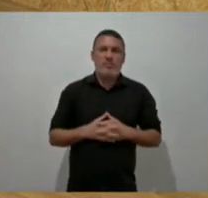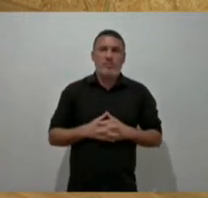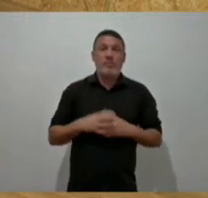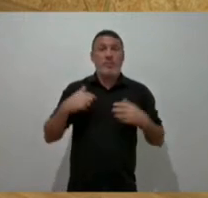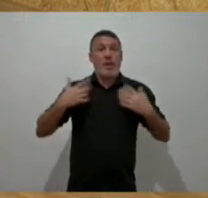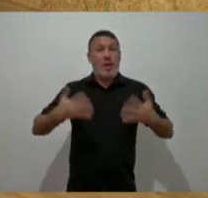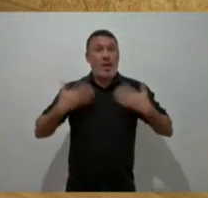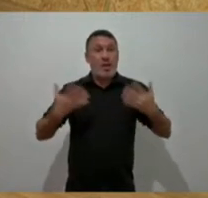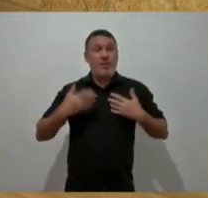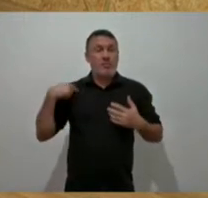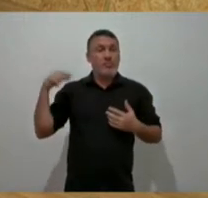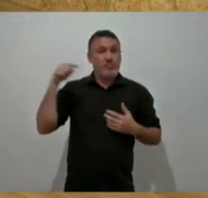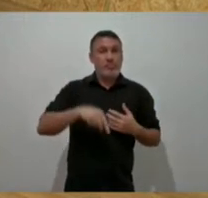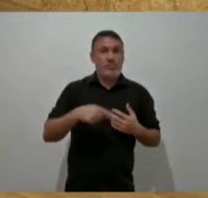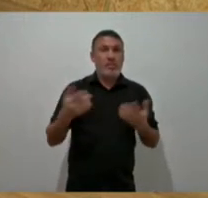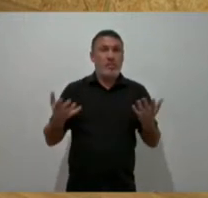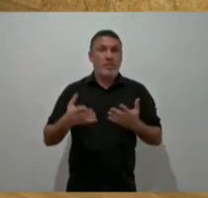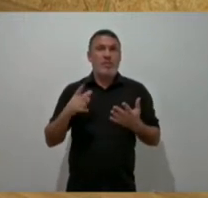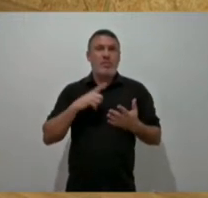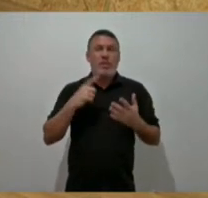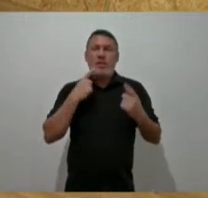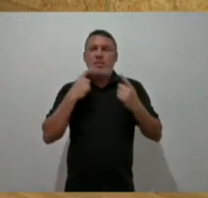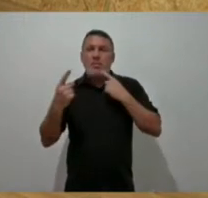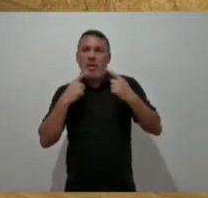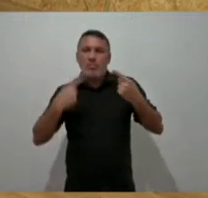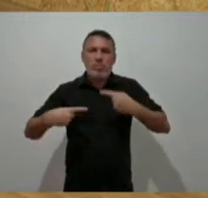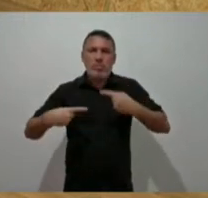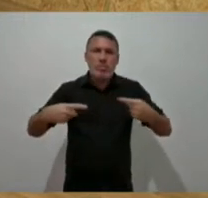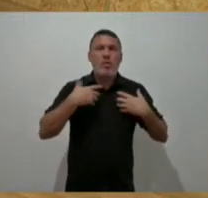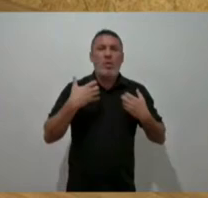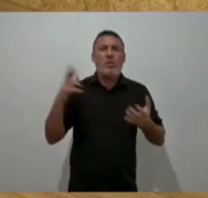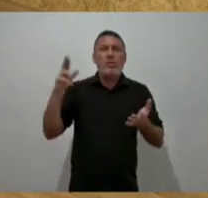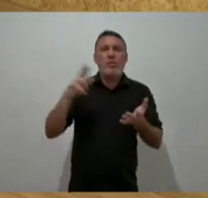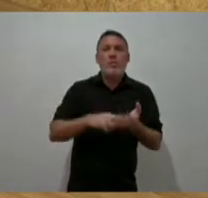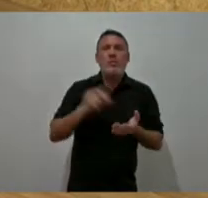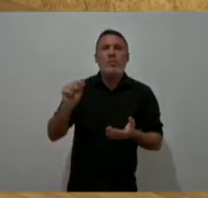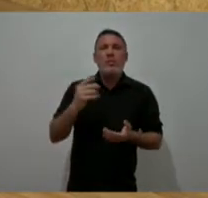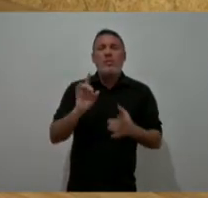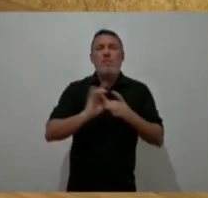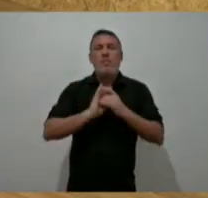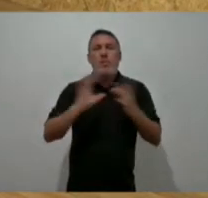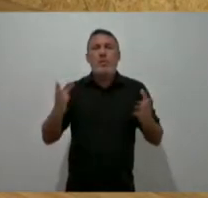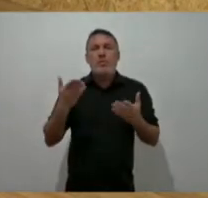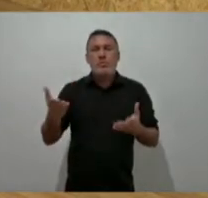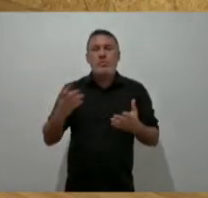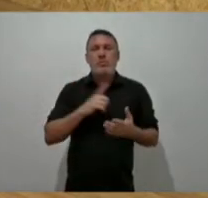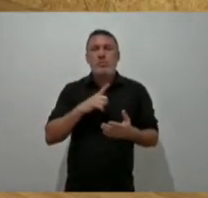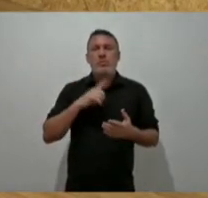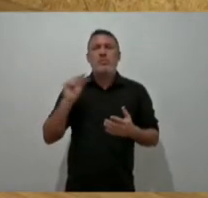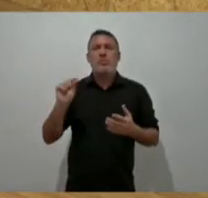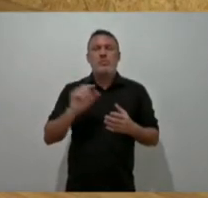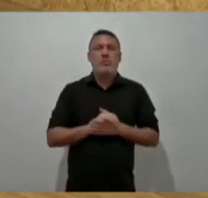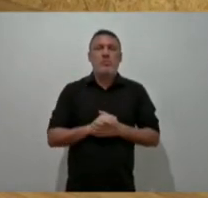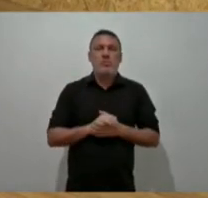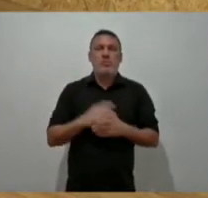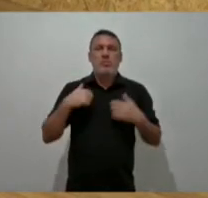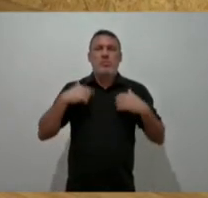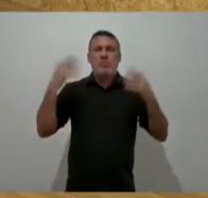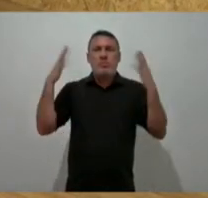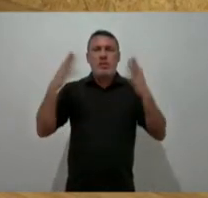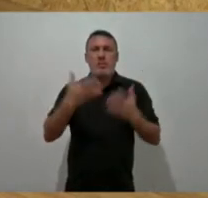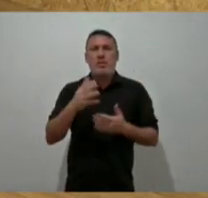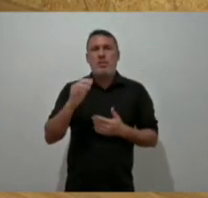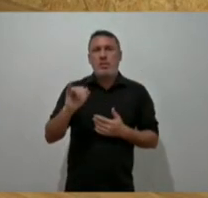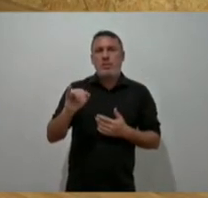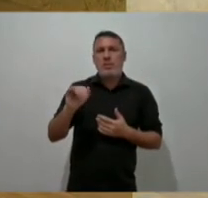estar neste debate. Primeiro, quero registrar aqui, com a permissão de todos, meus parabéns ao IBEF por trazer